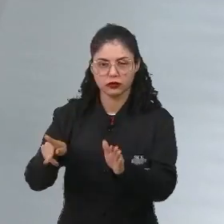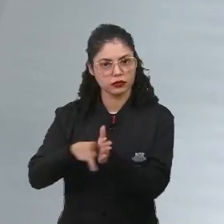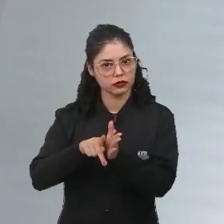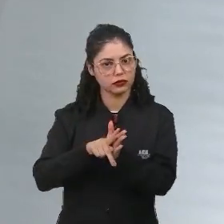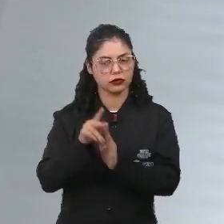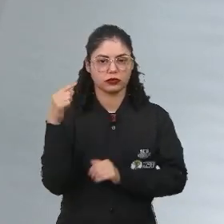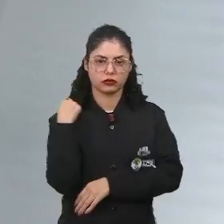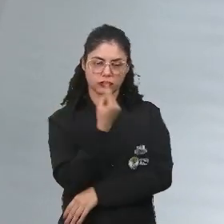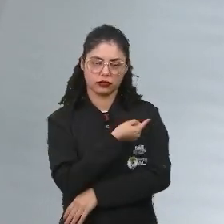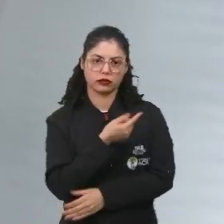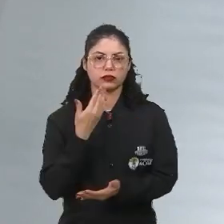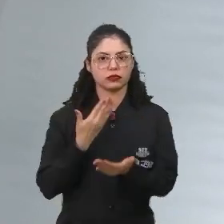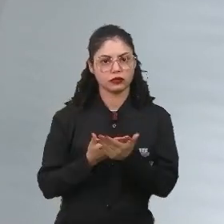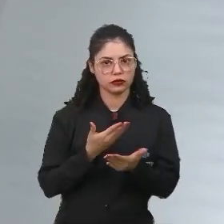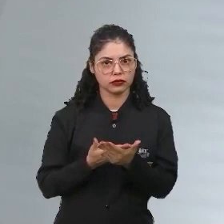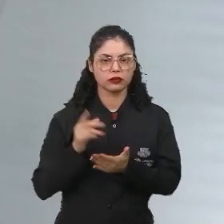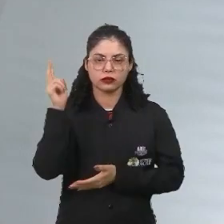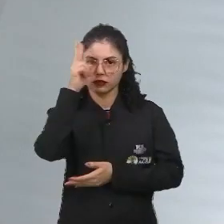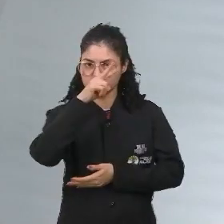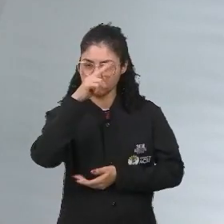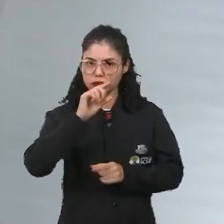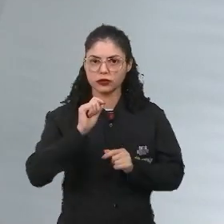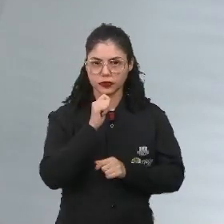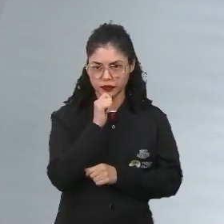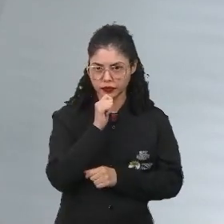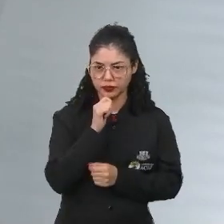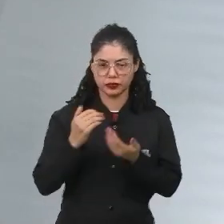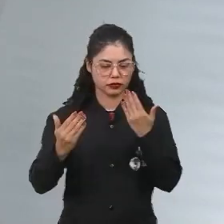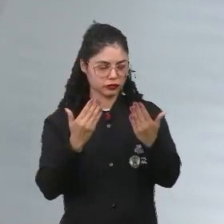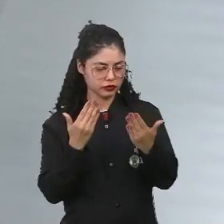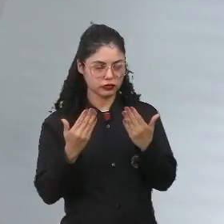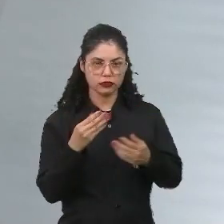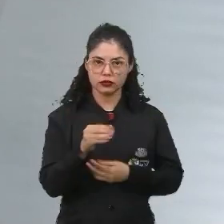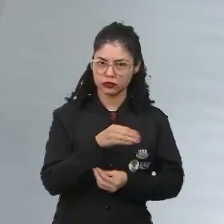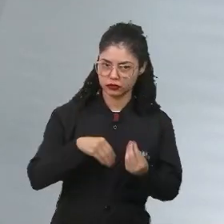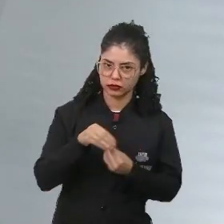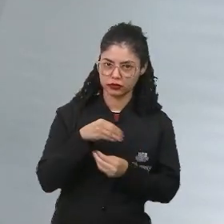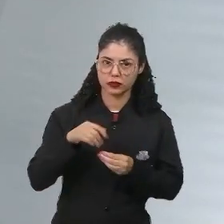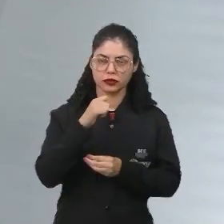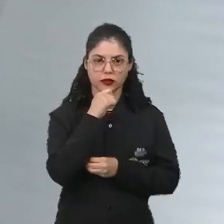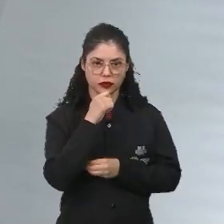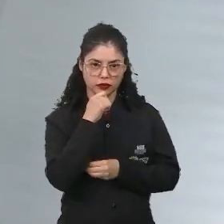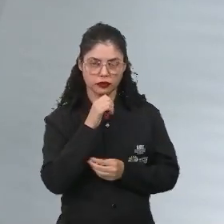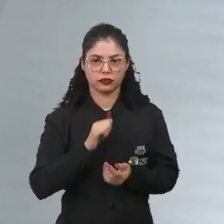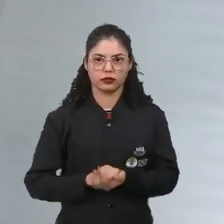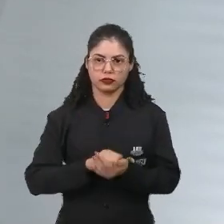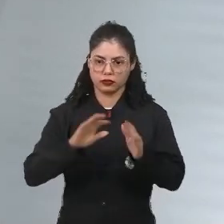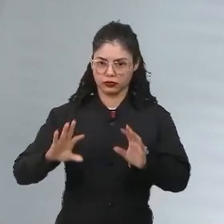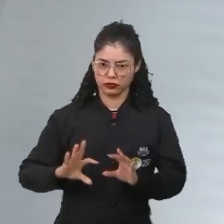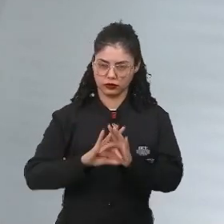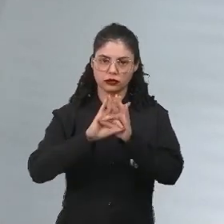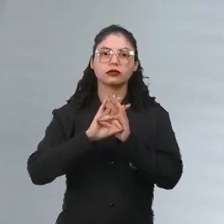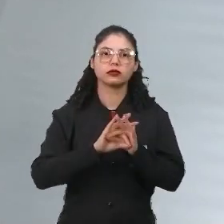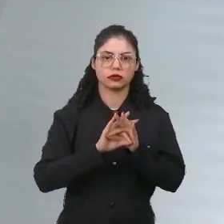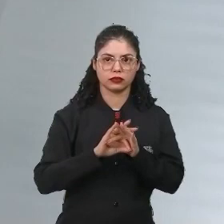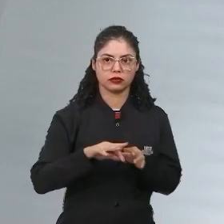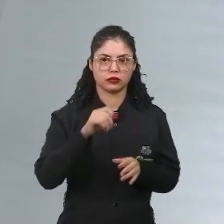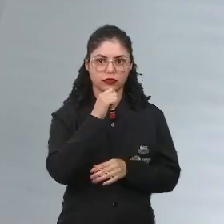aula. Lembrando que quando nós comparamos as misturas heterogêneas em relação às